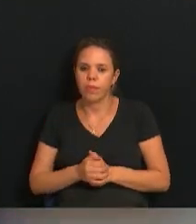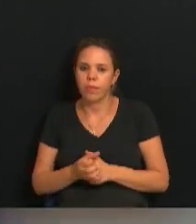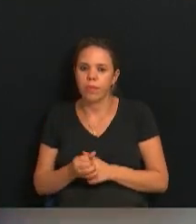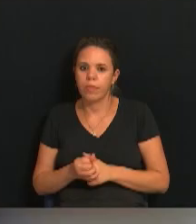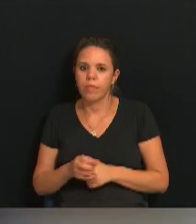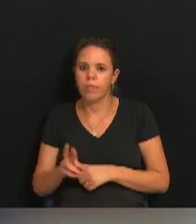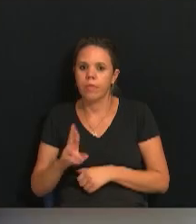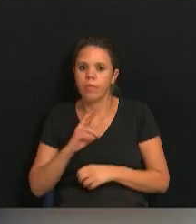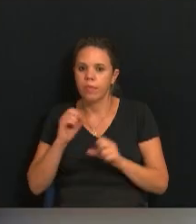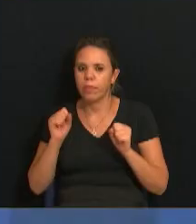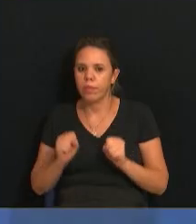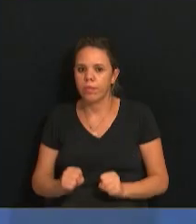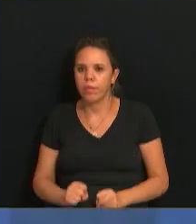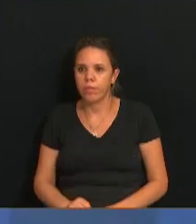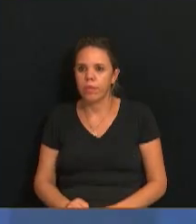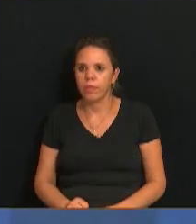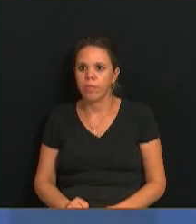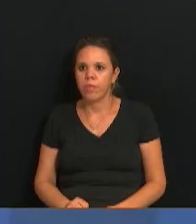responder.